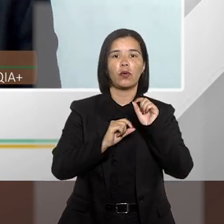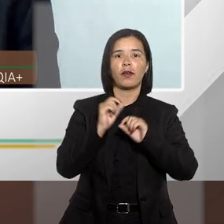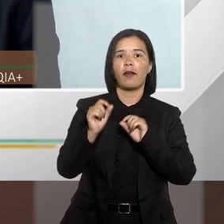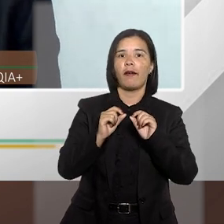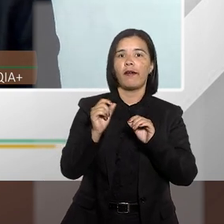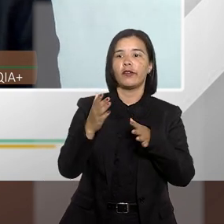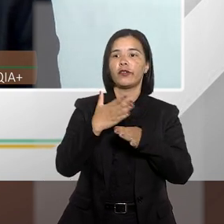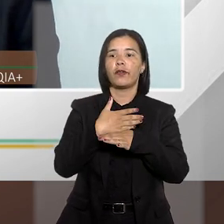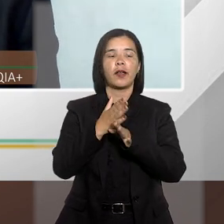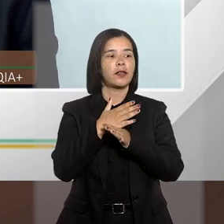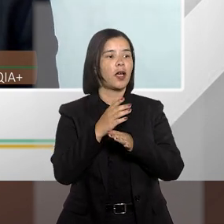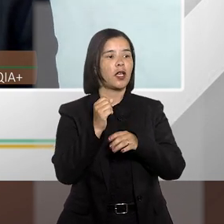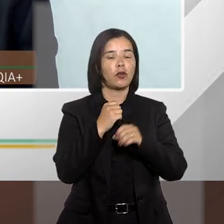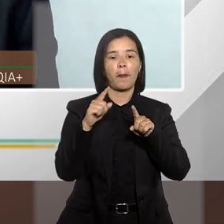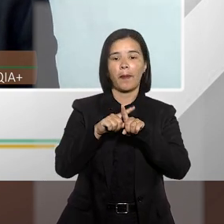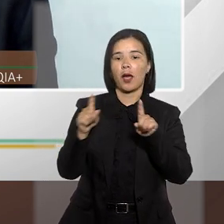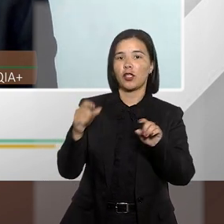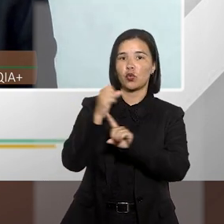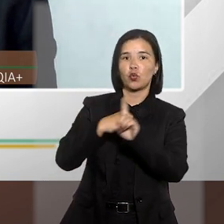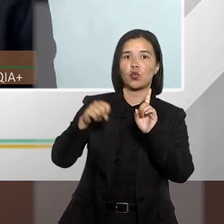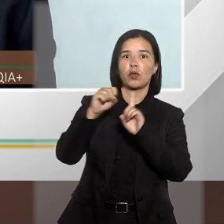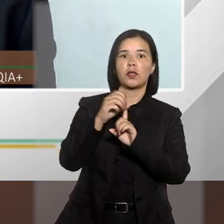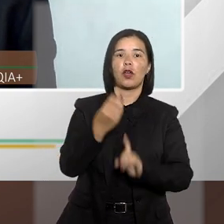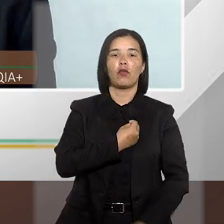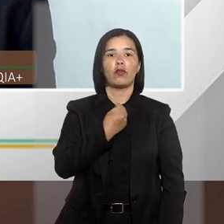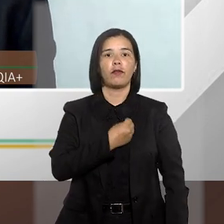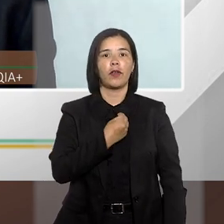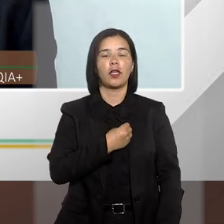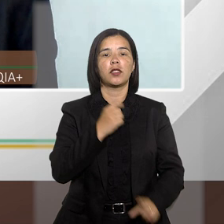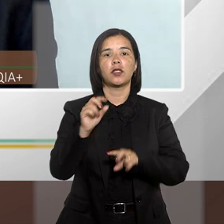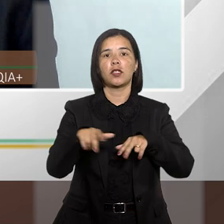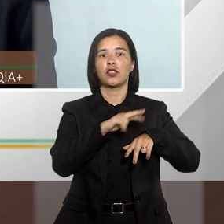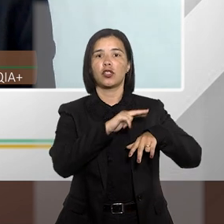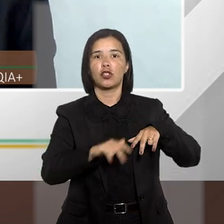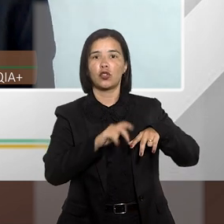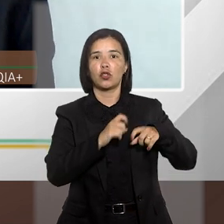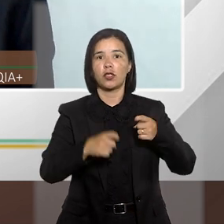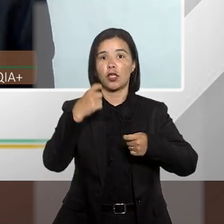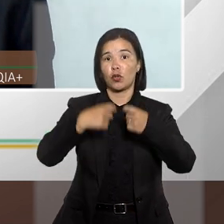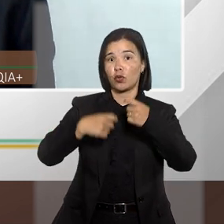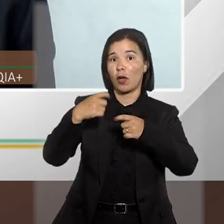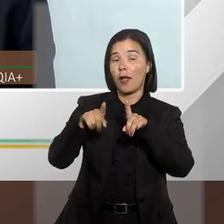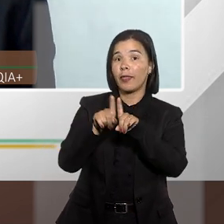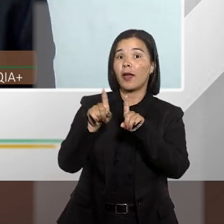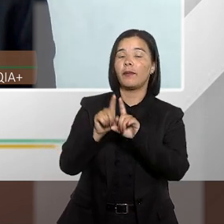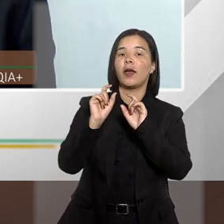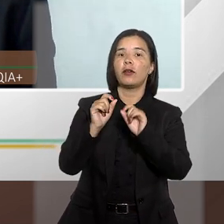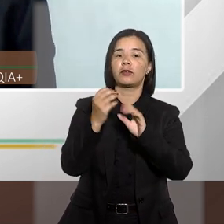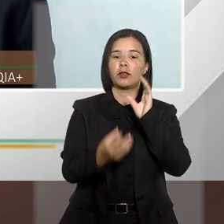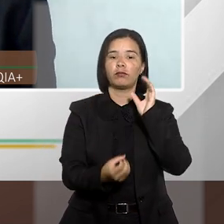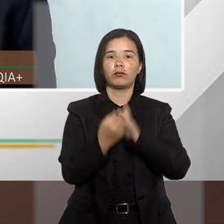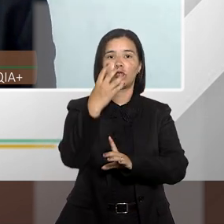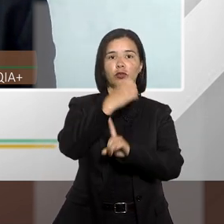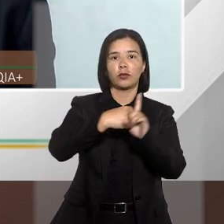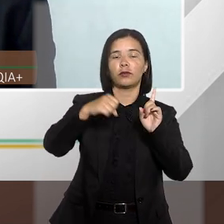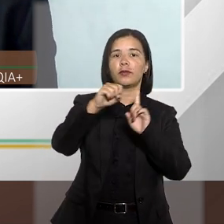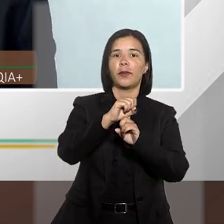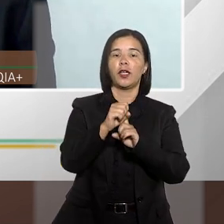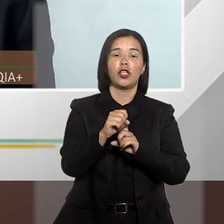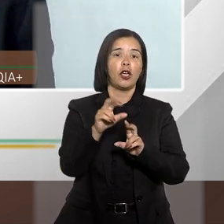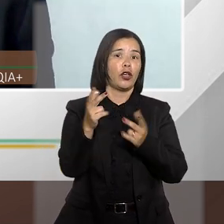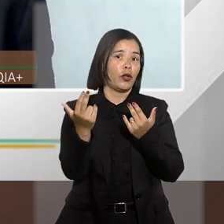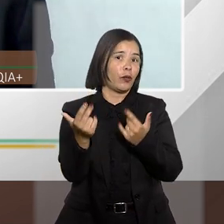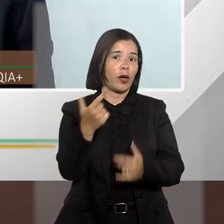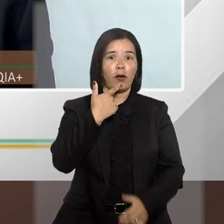a construção social a respeito das vivências sexuais e de gênero que nós vivemos, elas são também construídas socialmente, assim como a